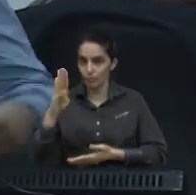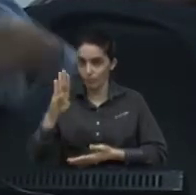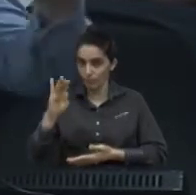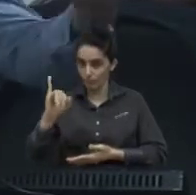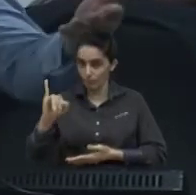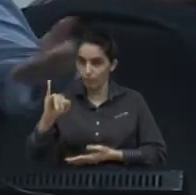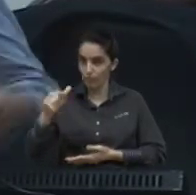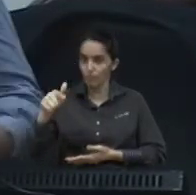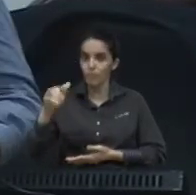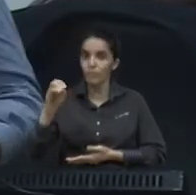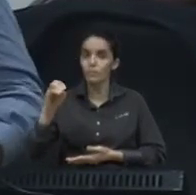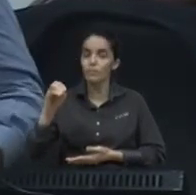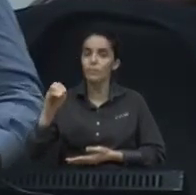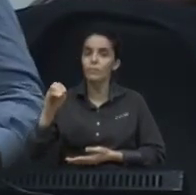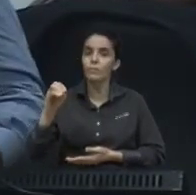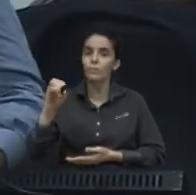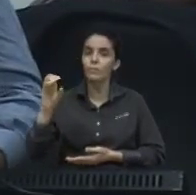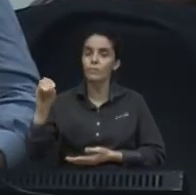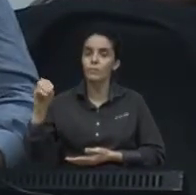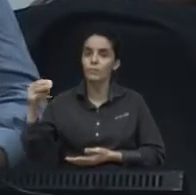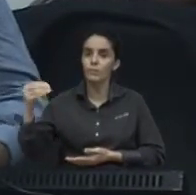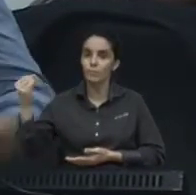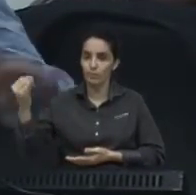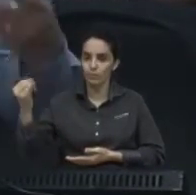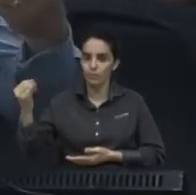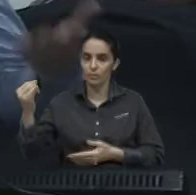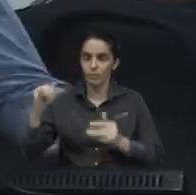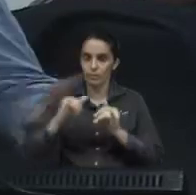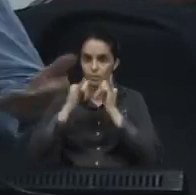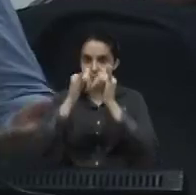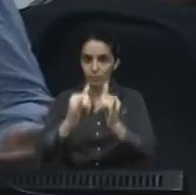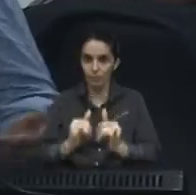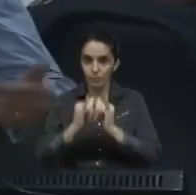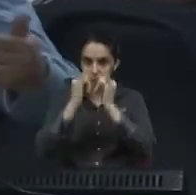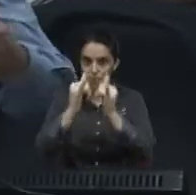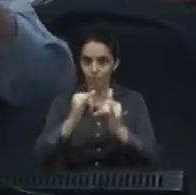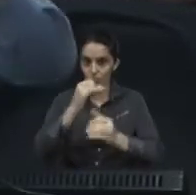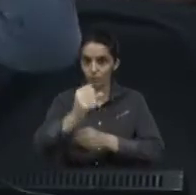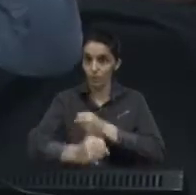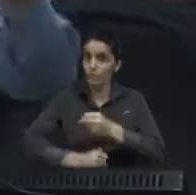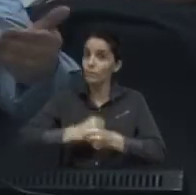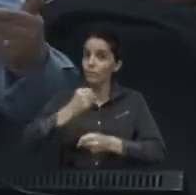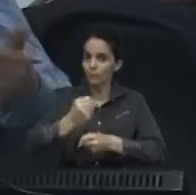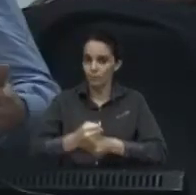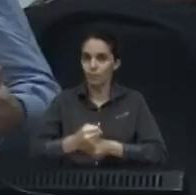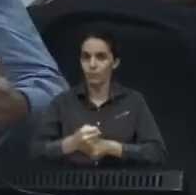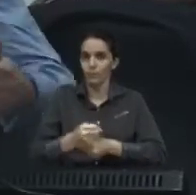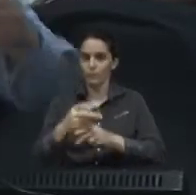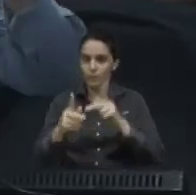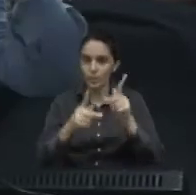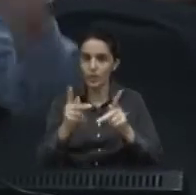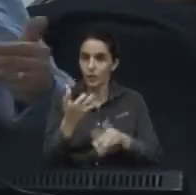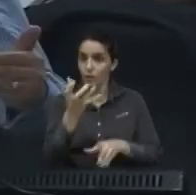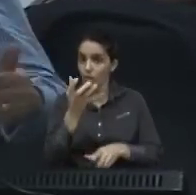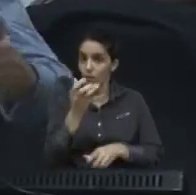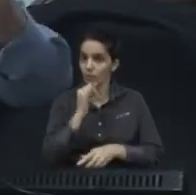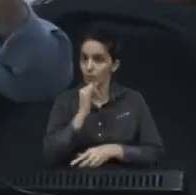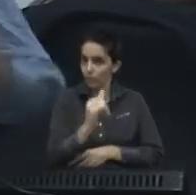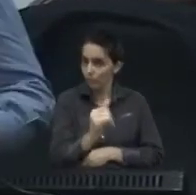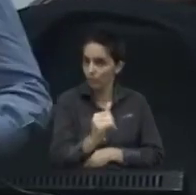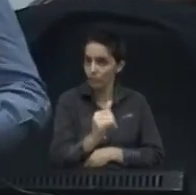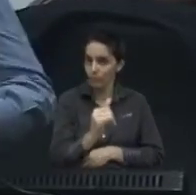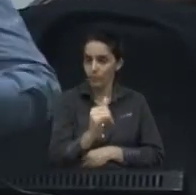700 milhões para ser gasto na campanha do ano que vem. E nós precisamos, o povo quer mandar esse recado, que não